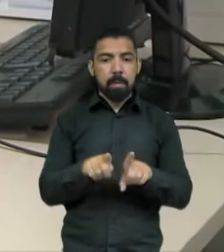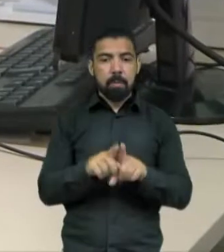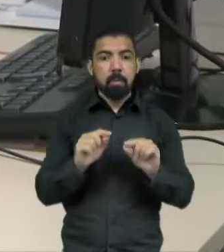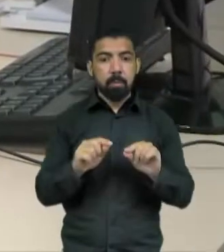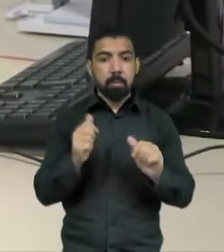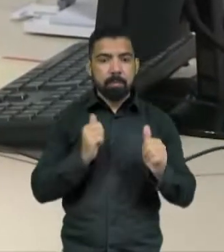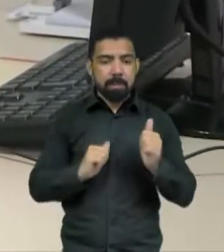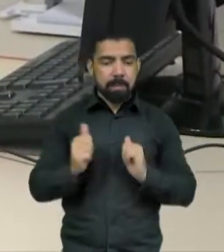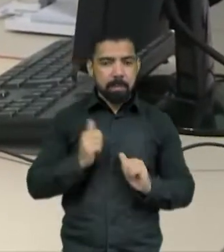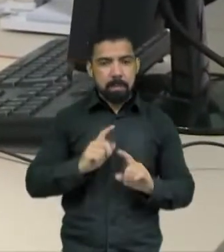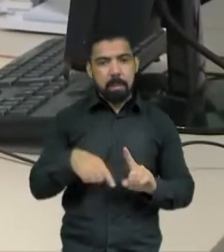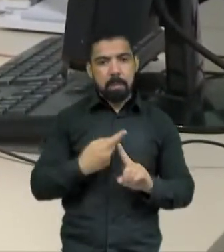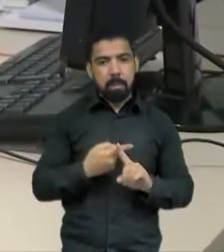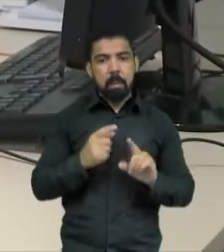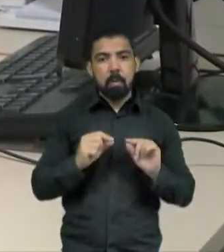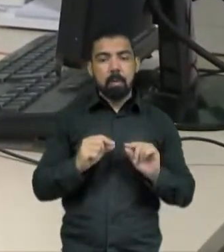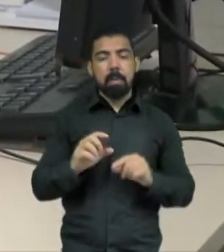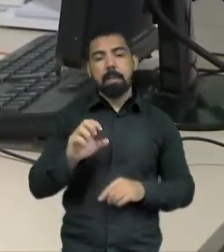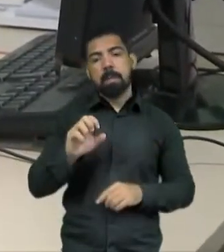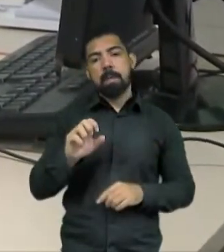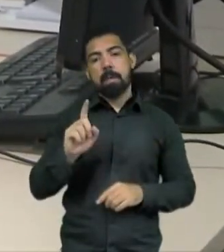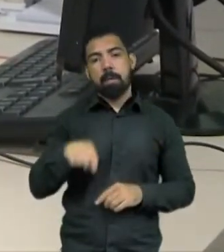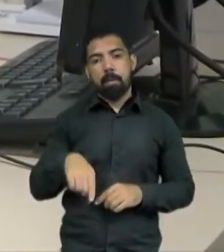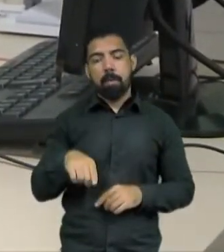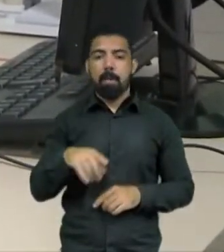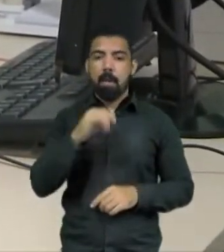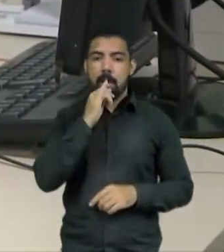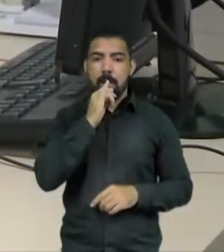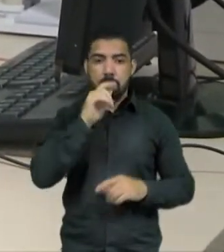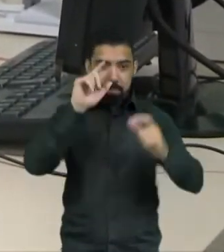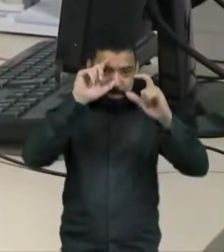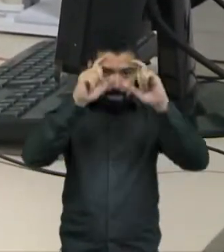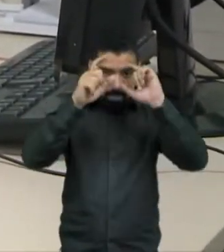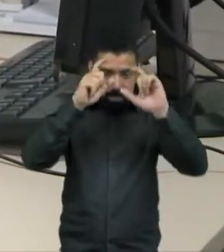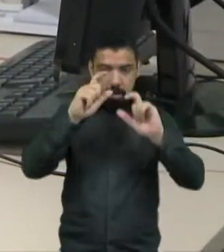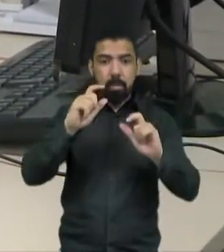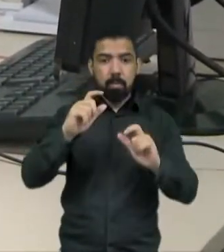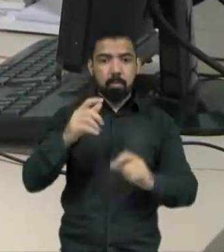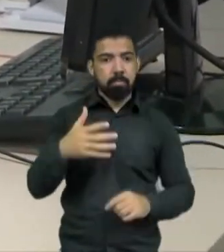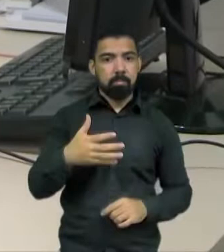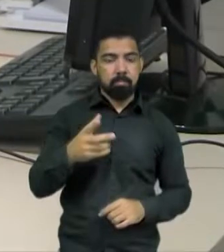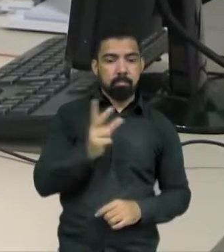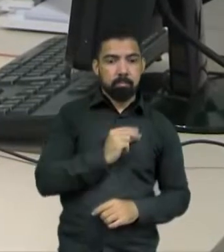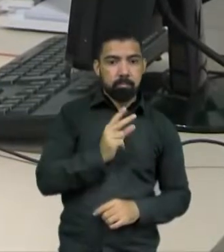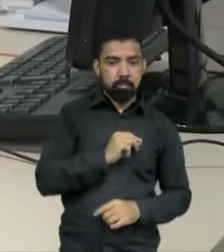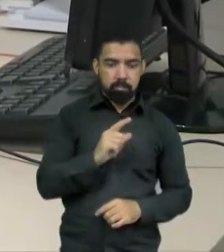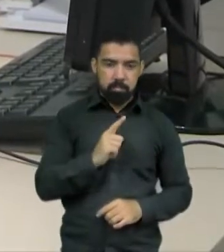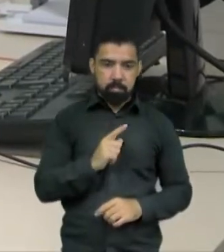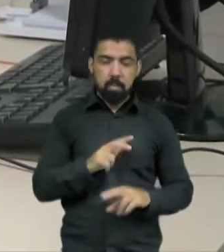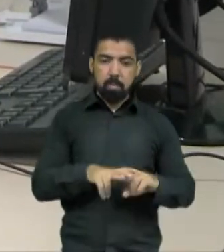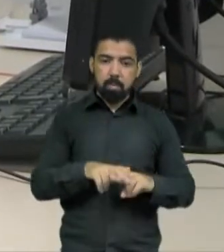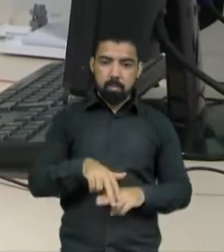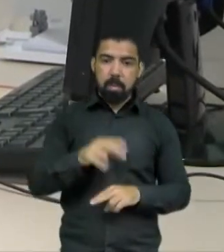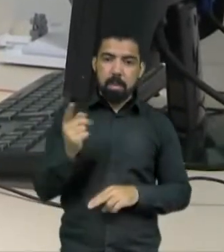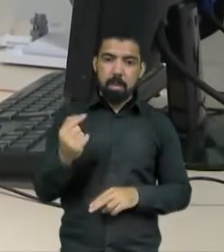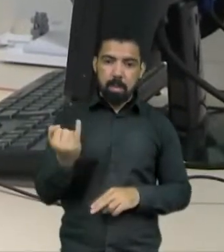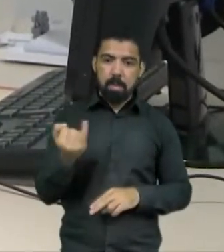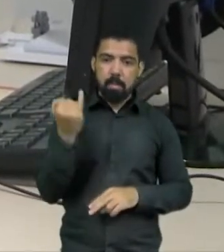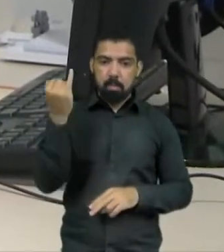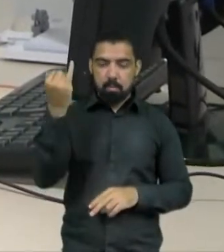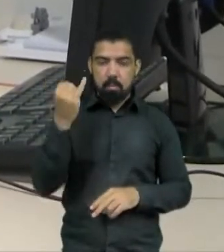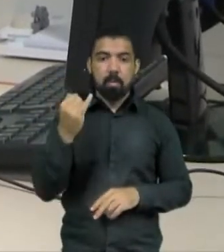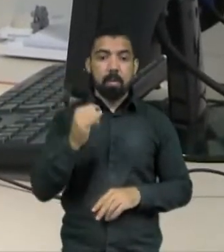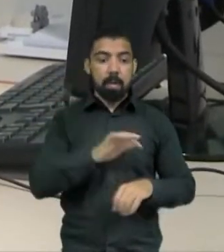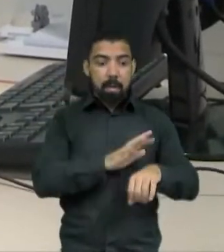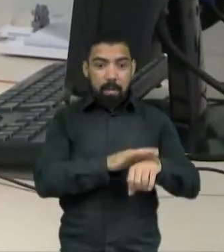e síndrome do pânico. Por isso, é fundamental procurar ajuda multiprofissional antes que as doenças cheguem a um quadro mais